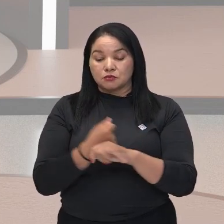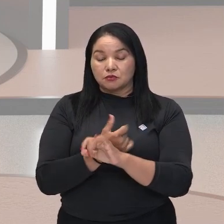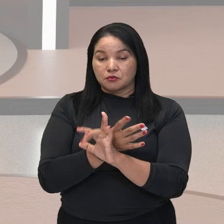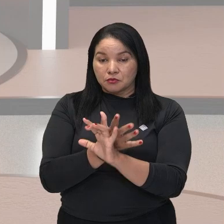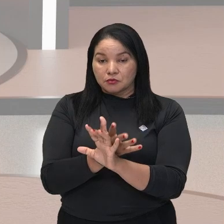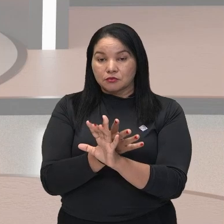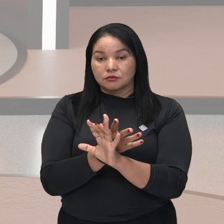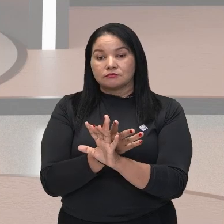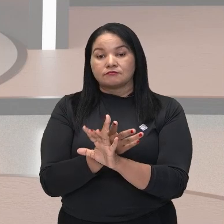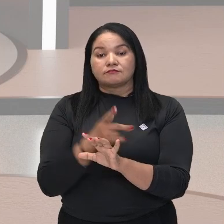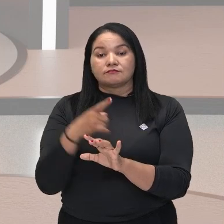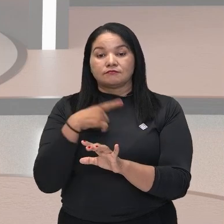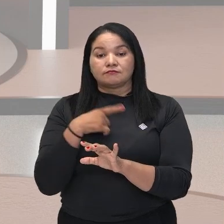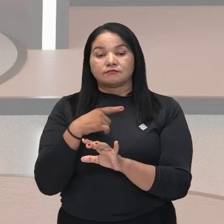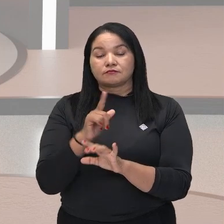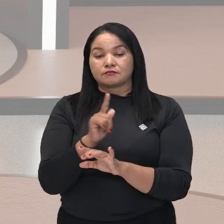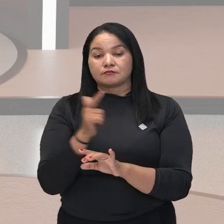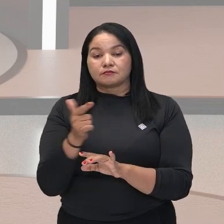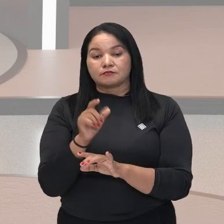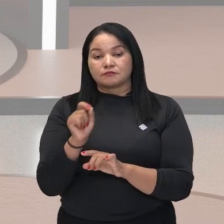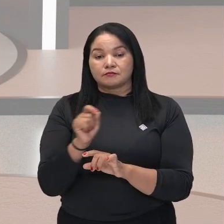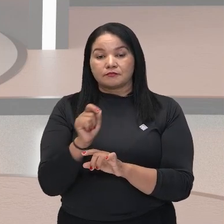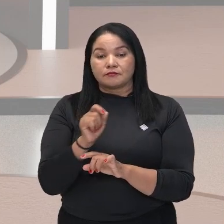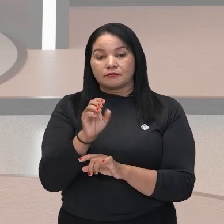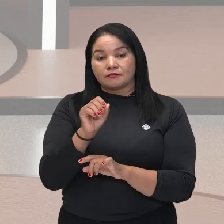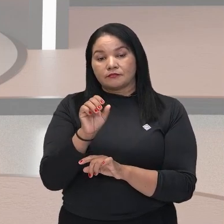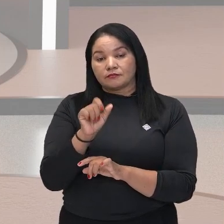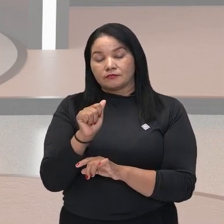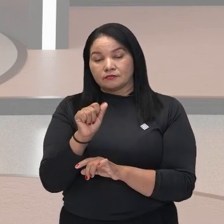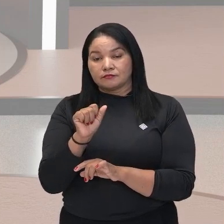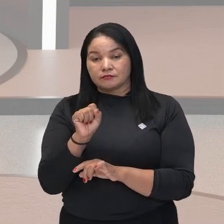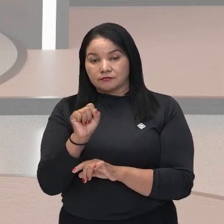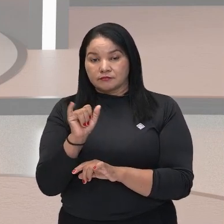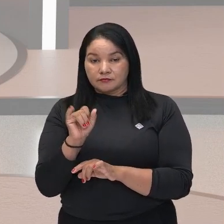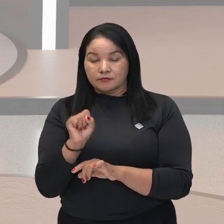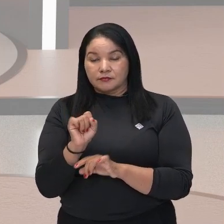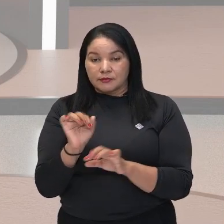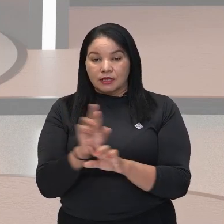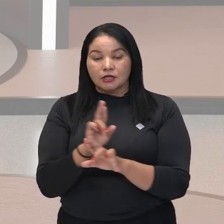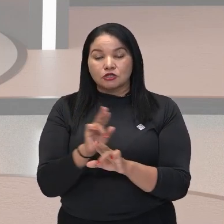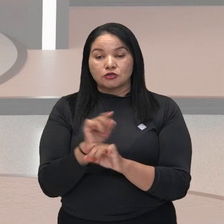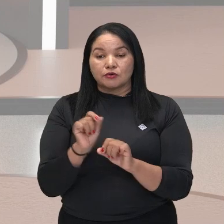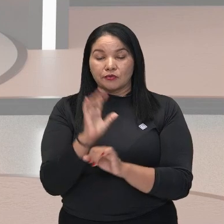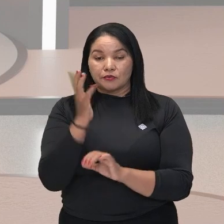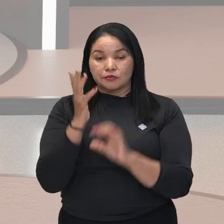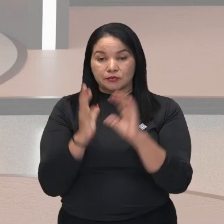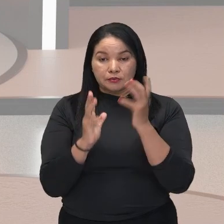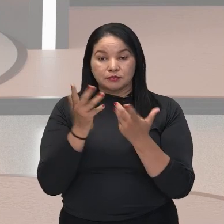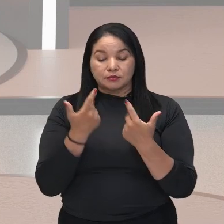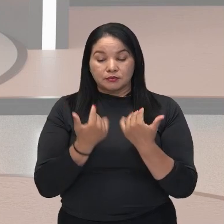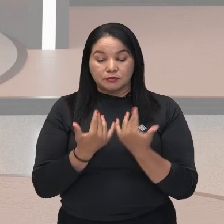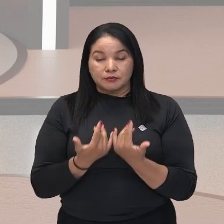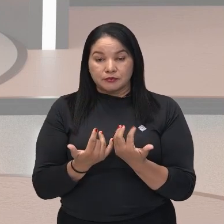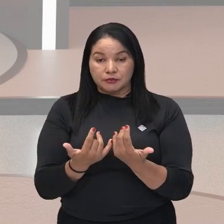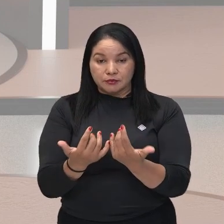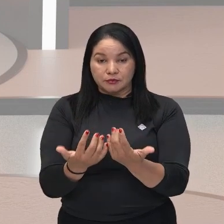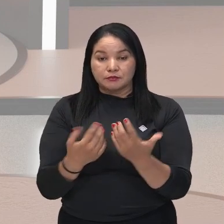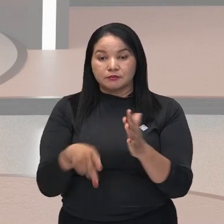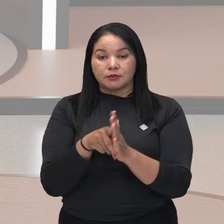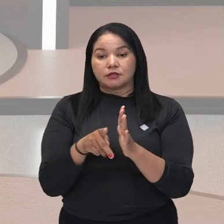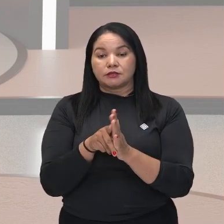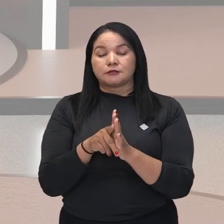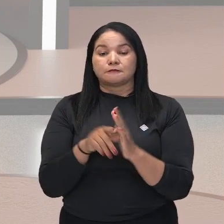ter oásis, tá? Então, isso tudo vai estar relacionado ao clima e à vegetação do Oriente